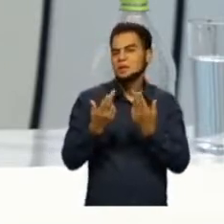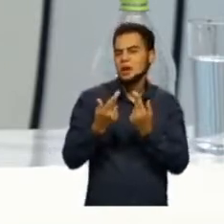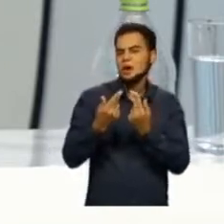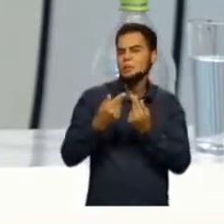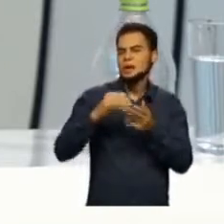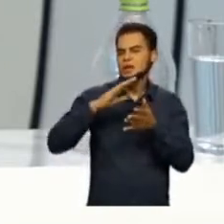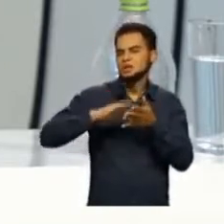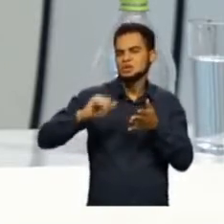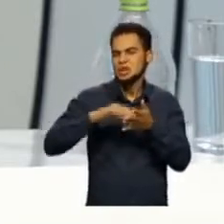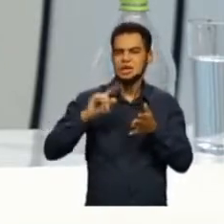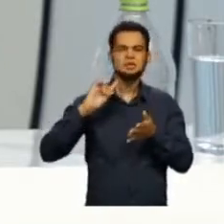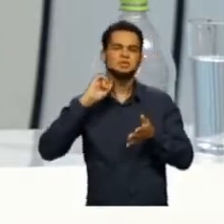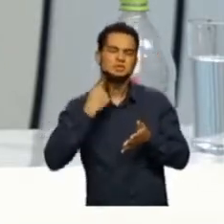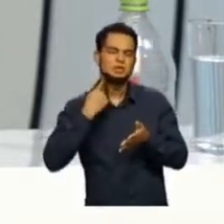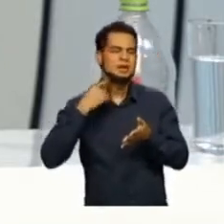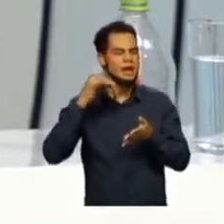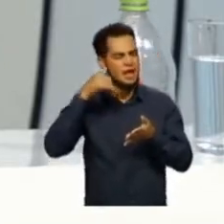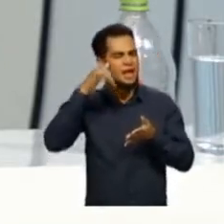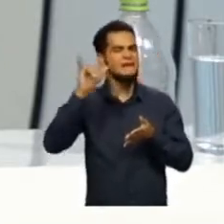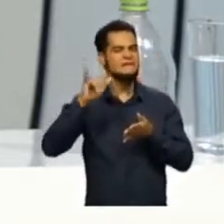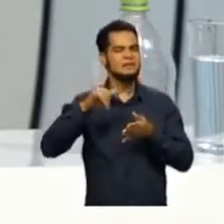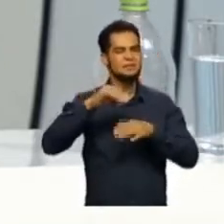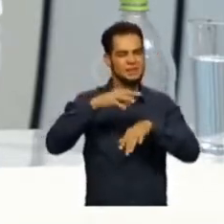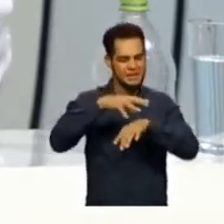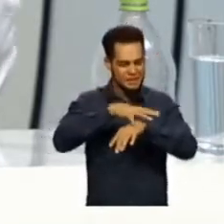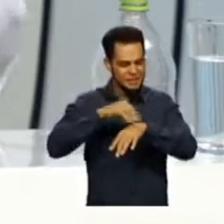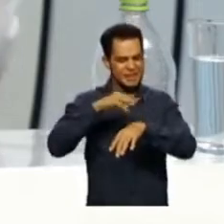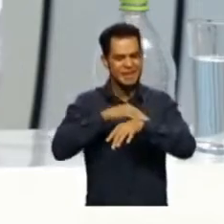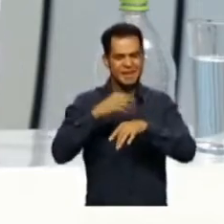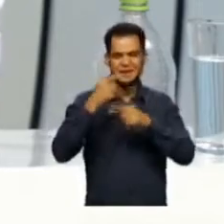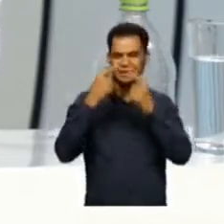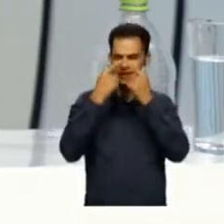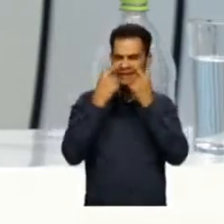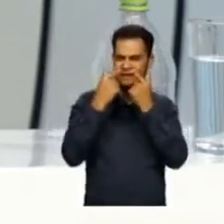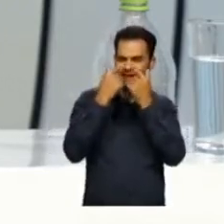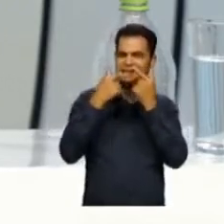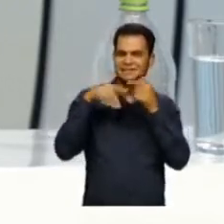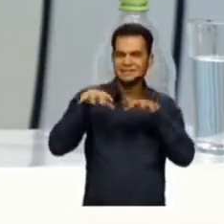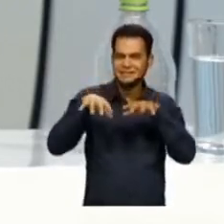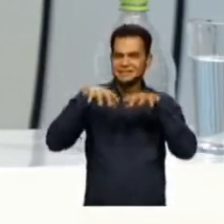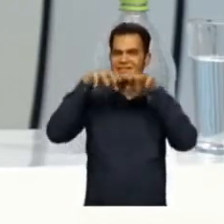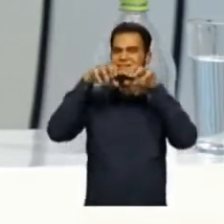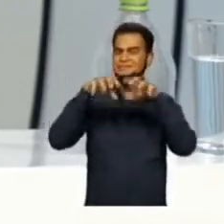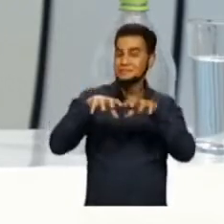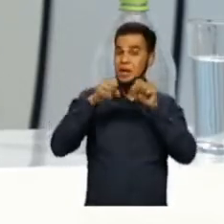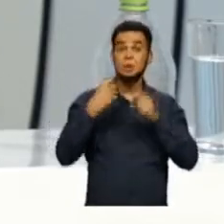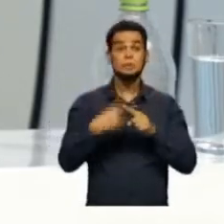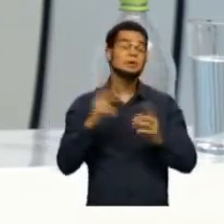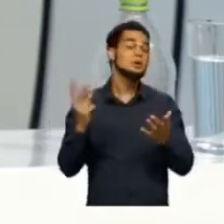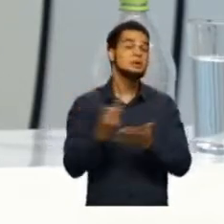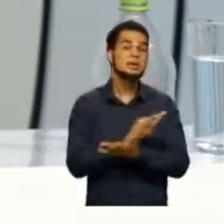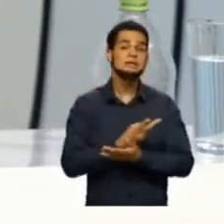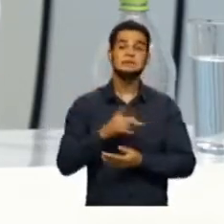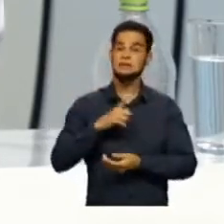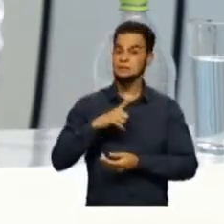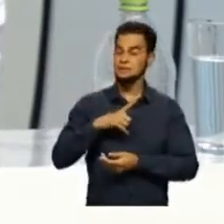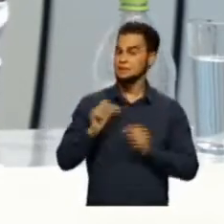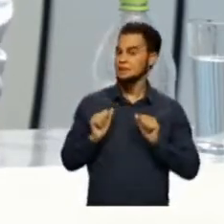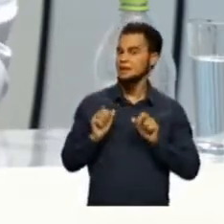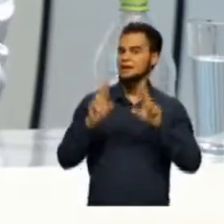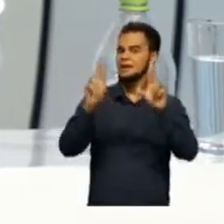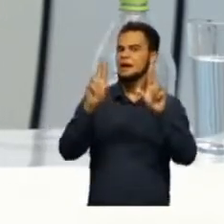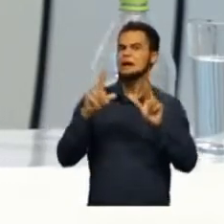que nós respiramos. Porque se você observar em volta, nós temos um ar e o ar ele tem muitas